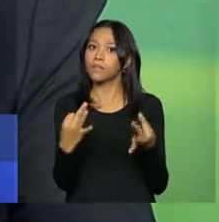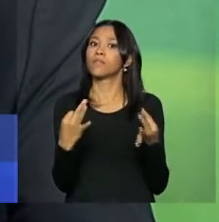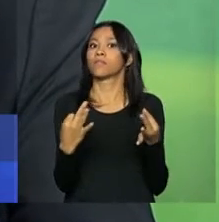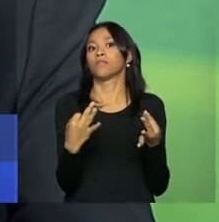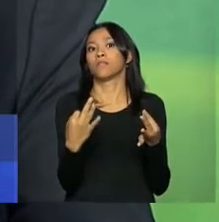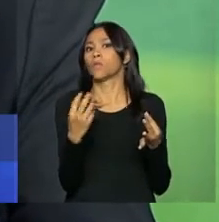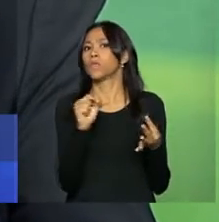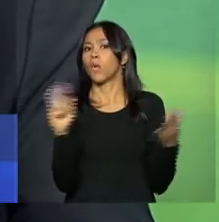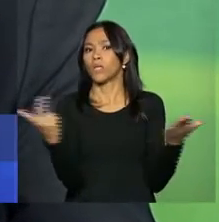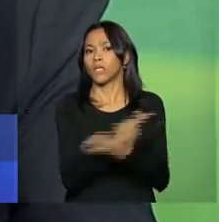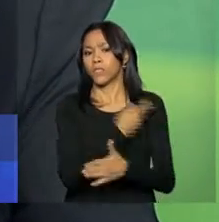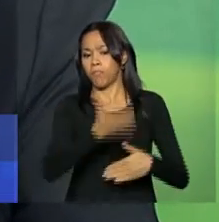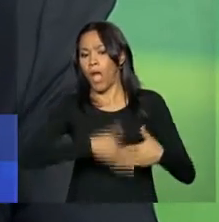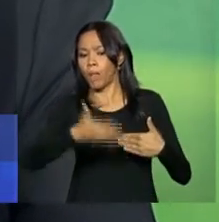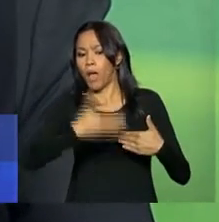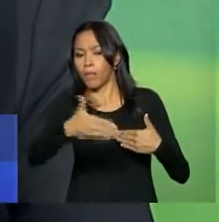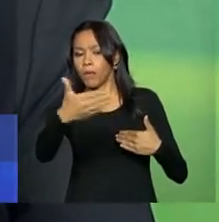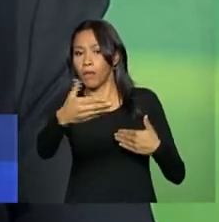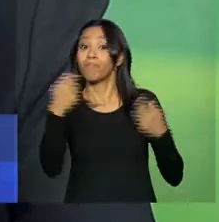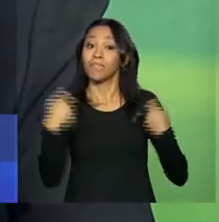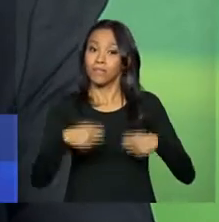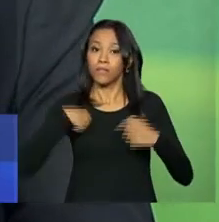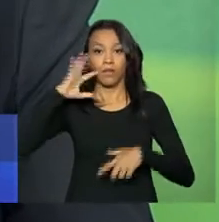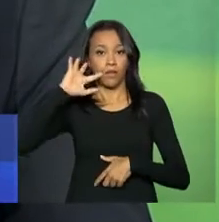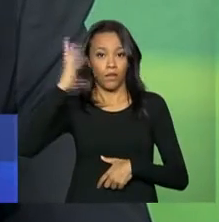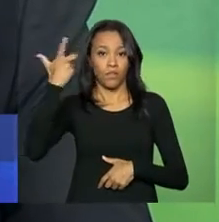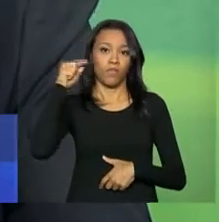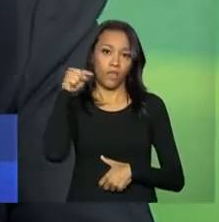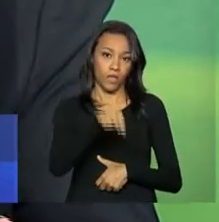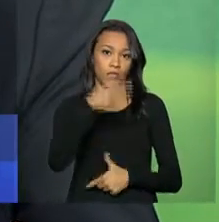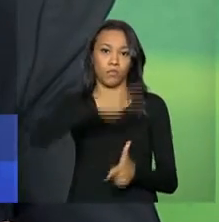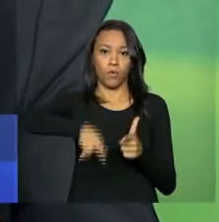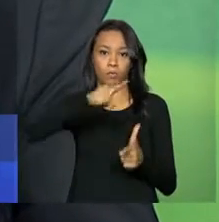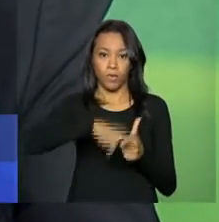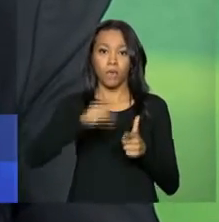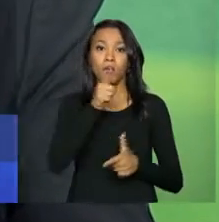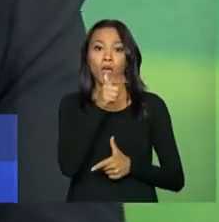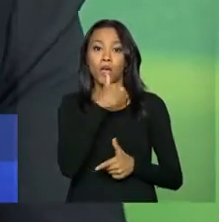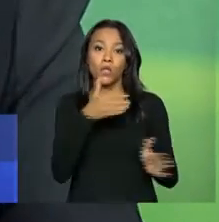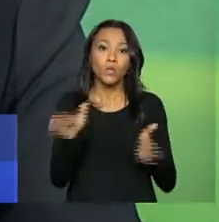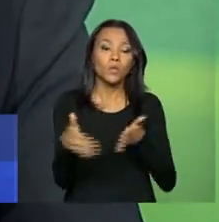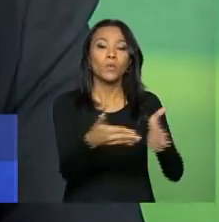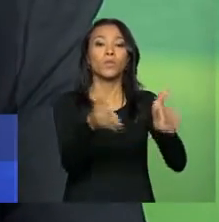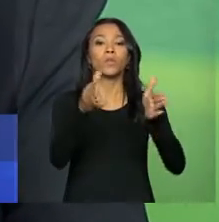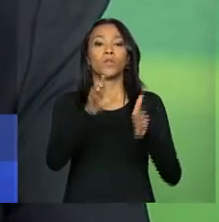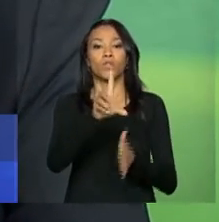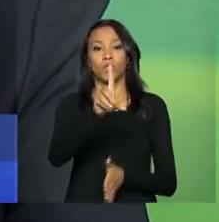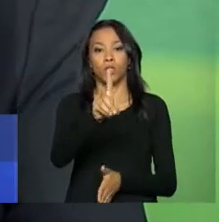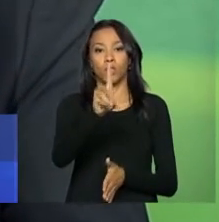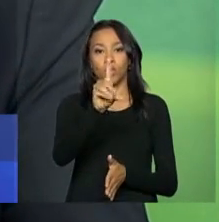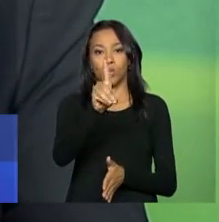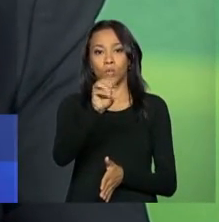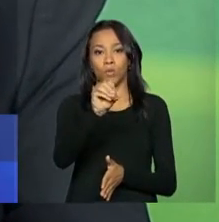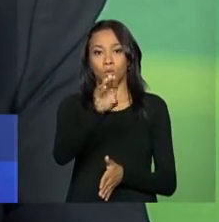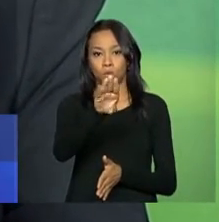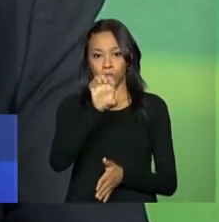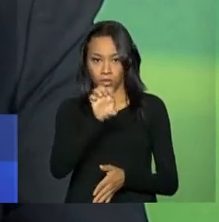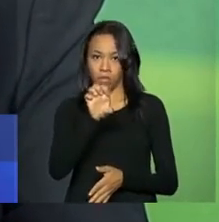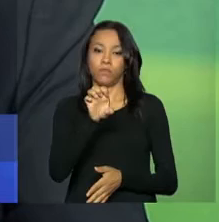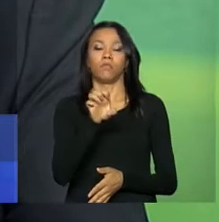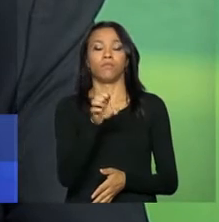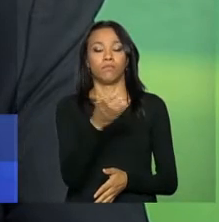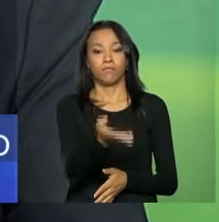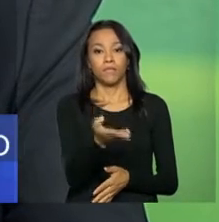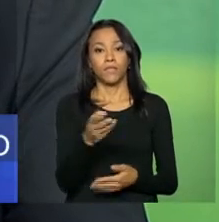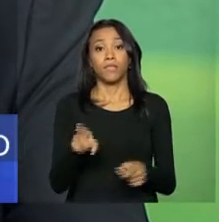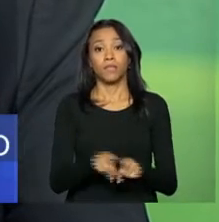ela guarda que haja uma solução para o problema do rio doce esse é o esforço que nós estamos fazendo na consecução